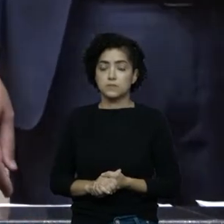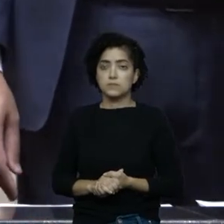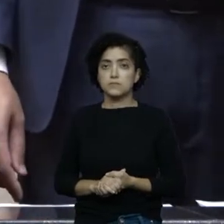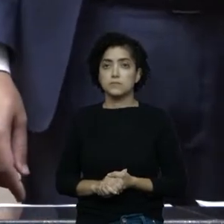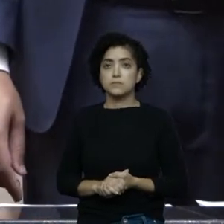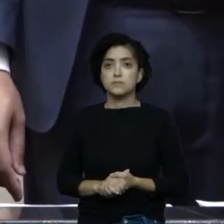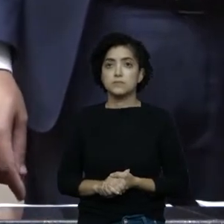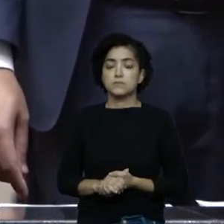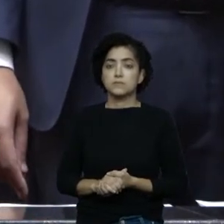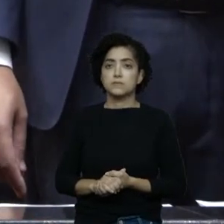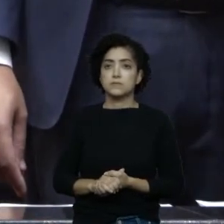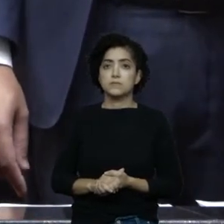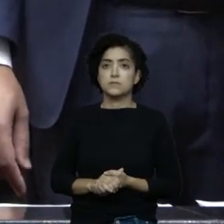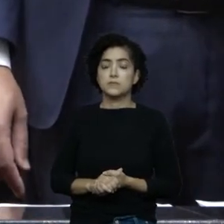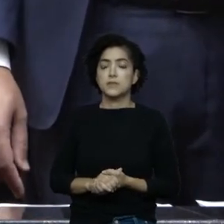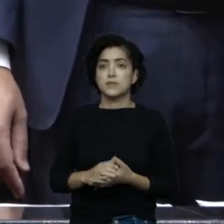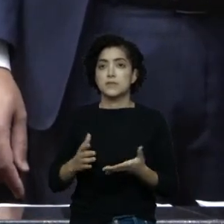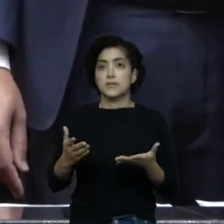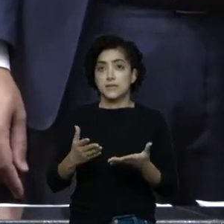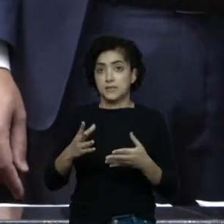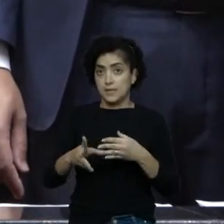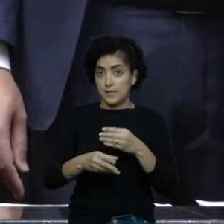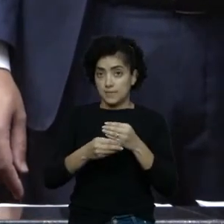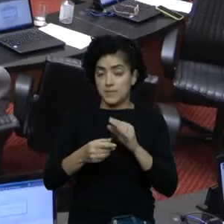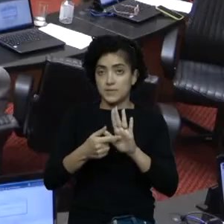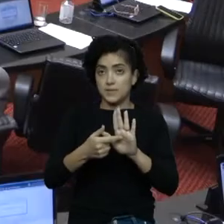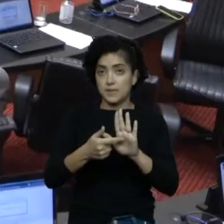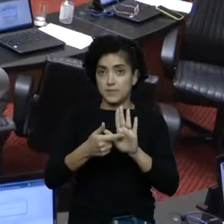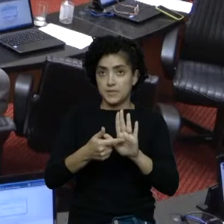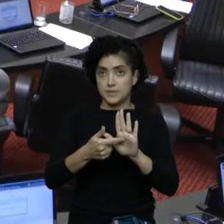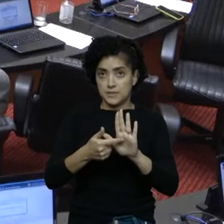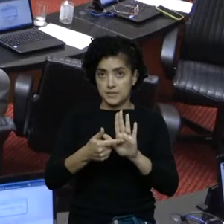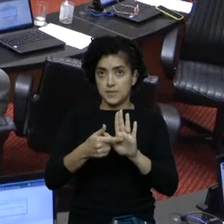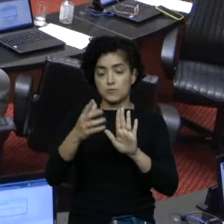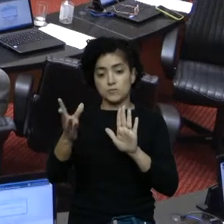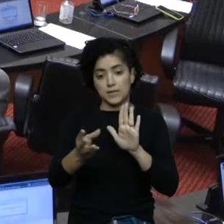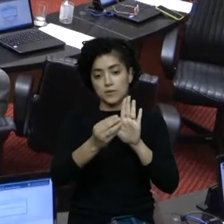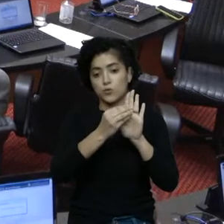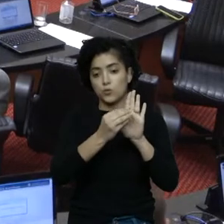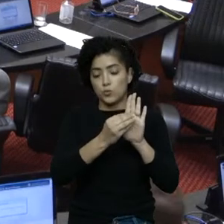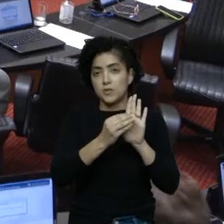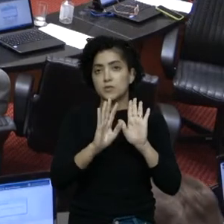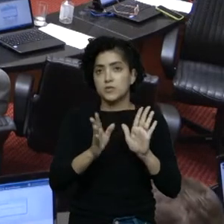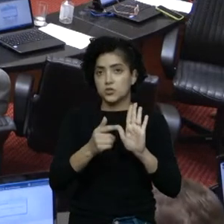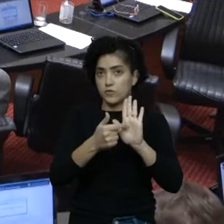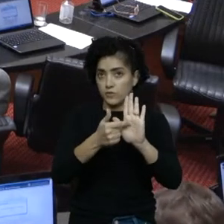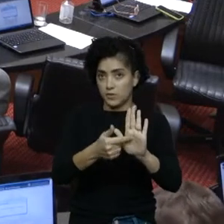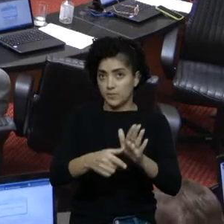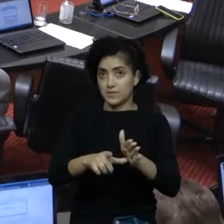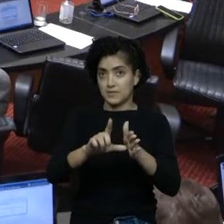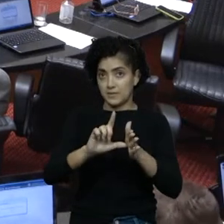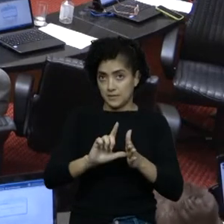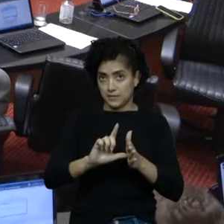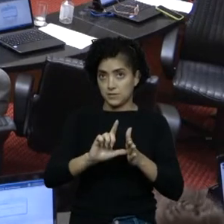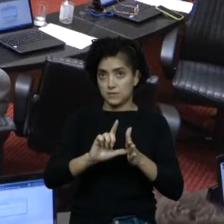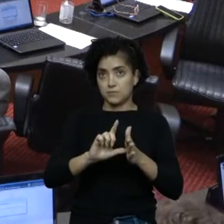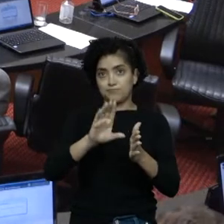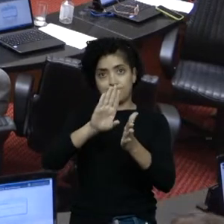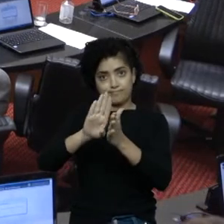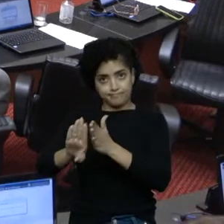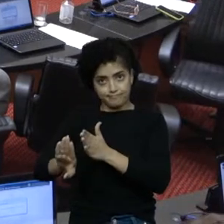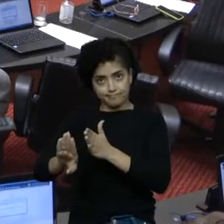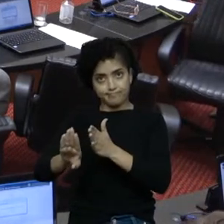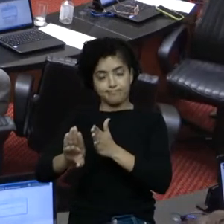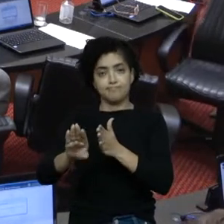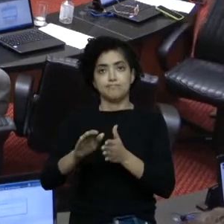Deputado internet considerando que a emenda que apresentei está incluída uma Emenda que já foi apresentado também pelo Deputado Bruno Solicito a retirada do meu